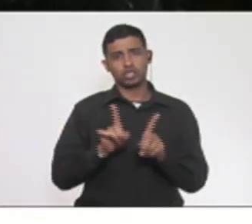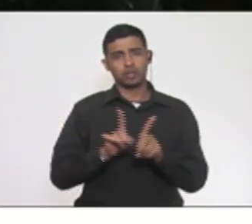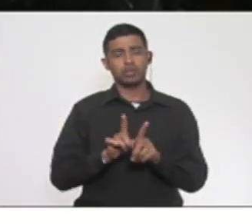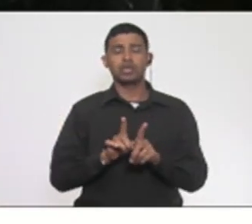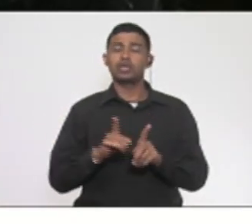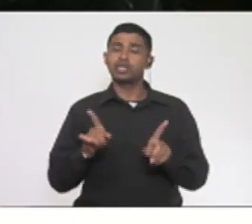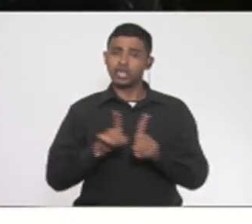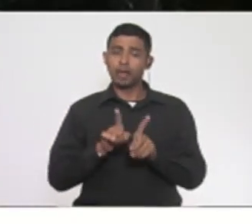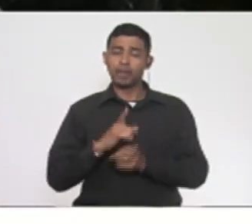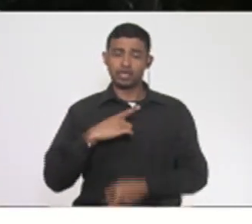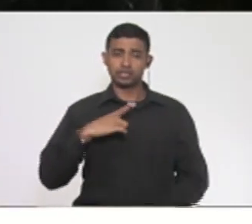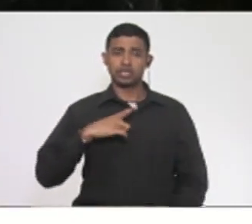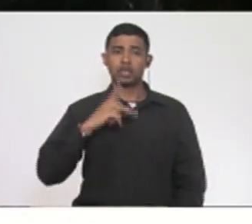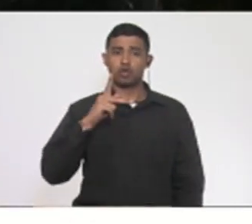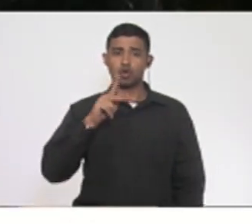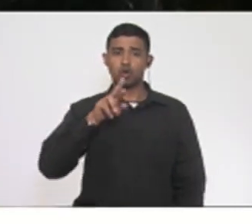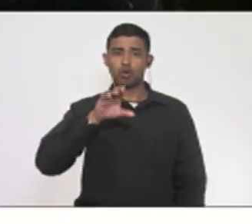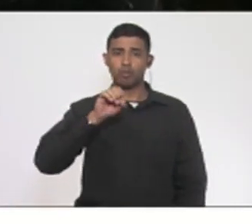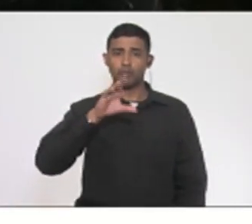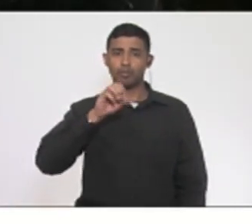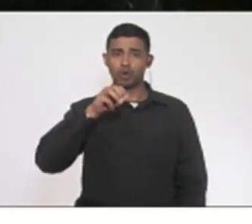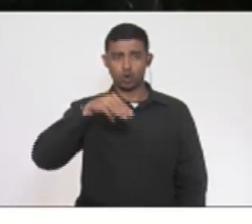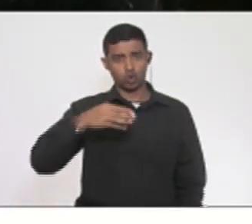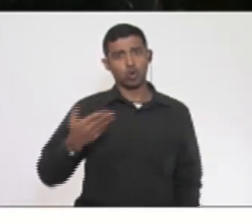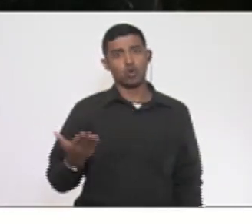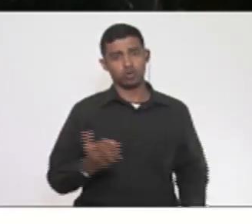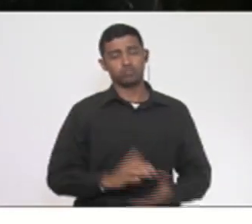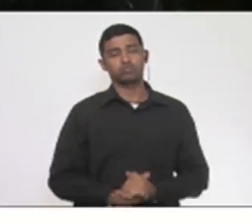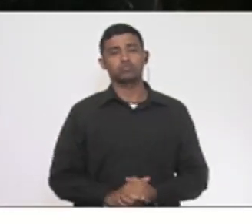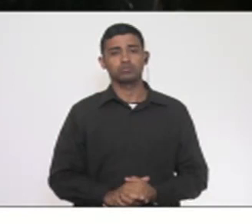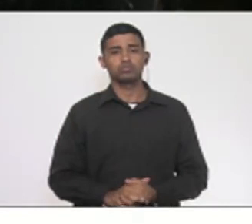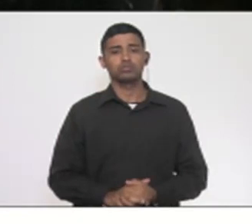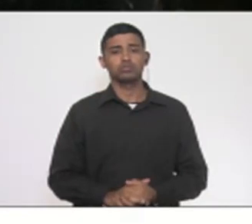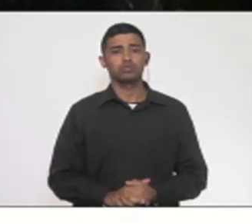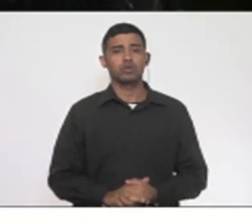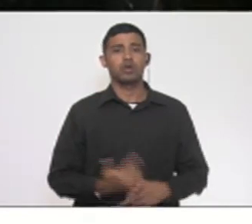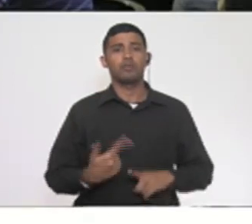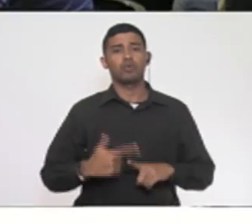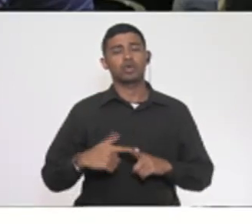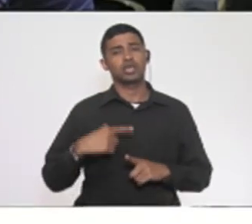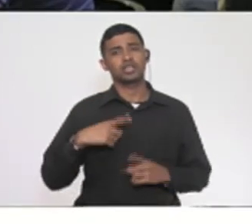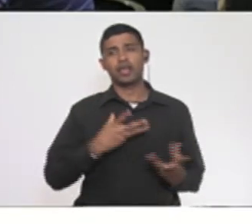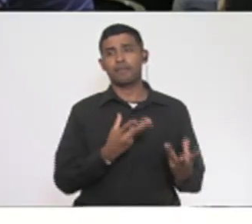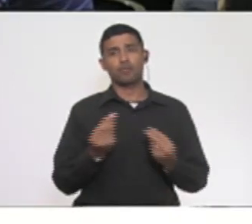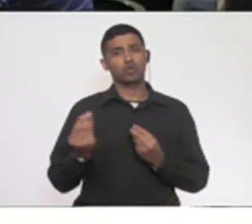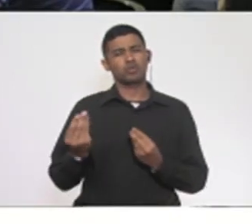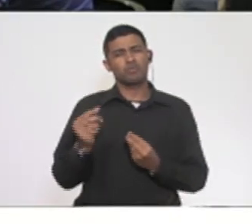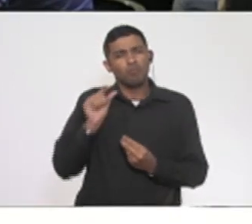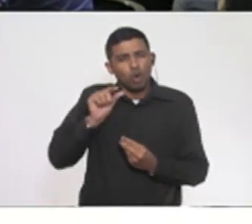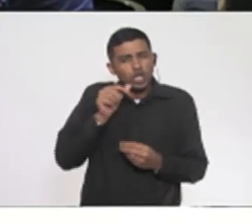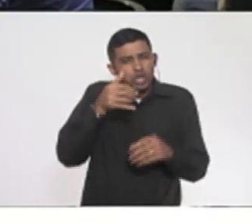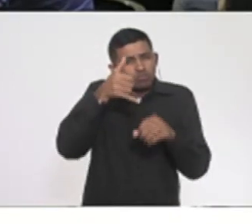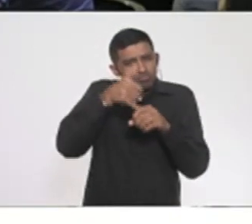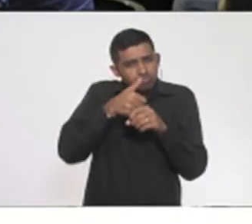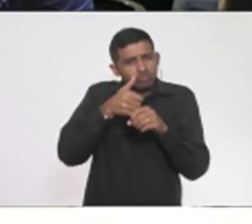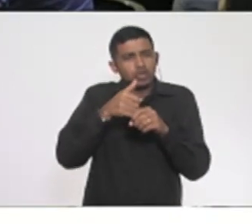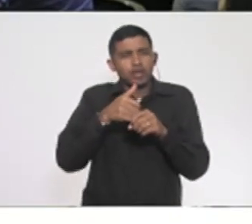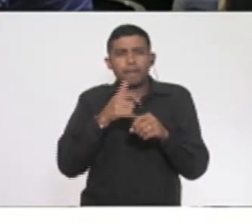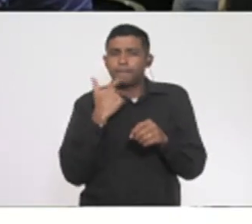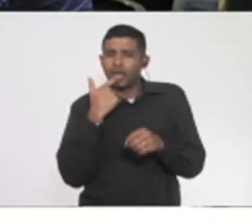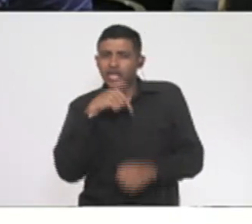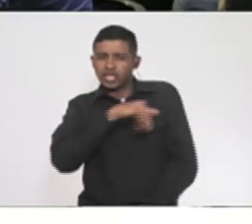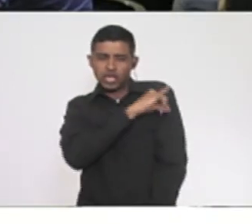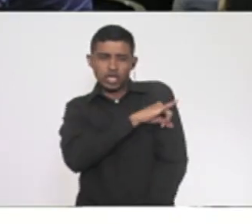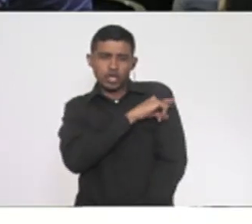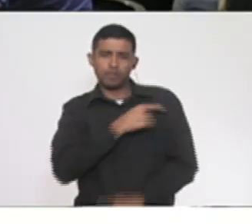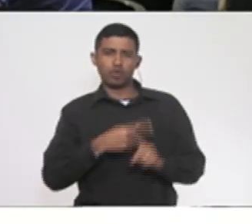PROCON, né? Também, defesa do consumidor. Porque tem muita gente que abastece lá pouquinho e deixa para abastecer que já mais próximo ao Rio, que a tarifa